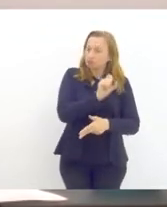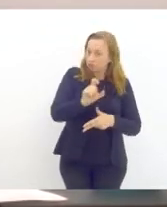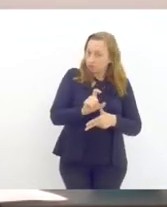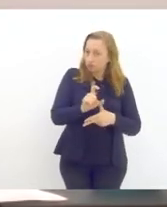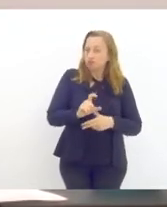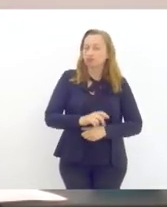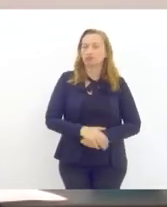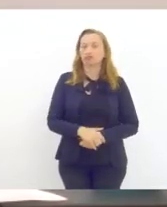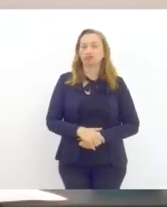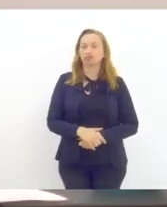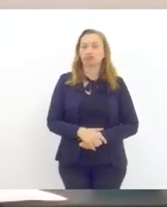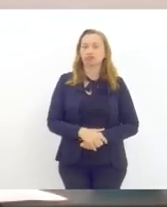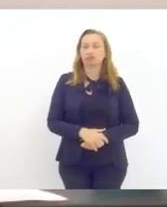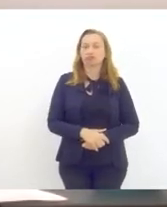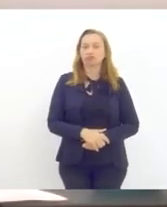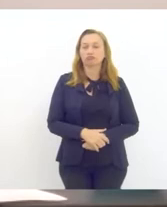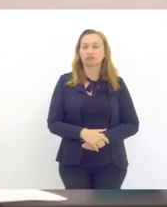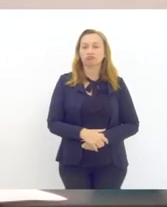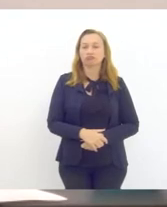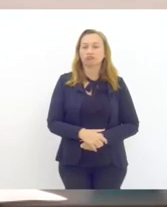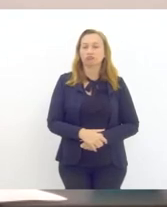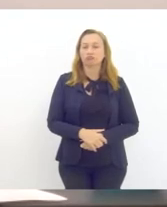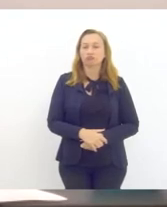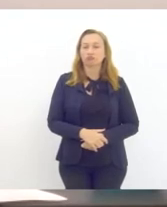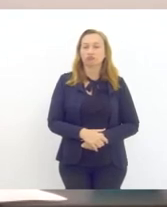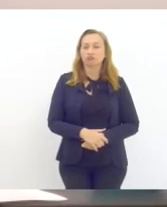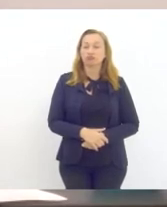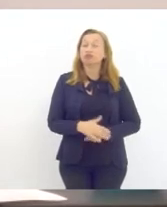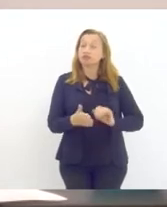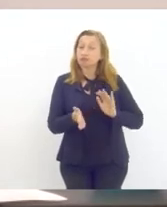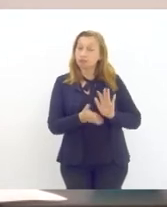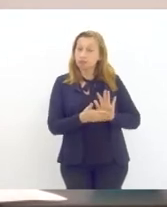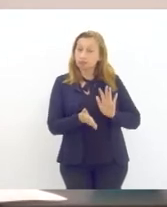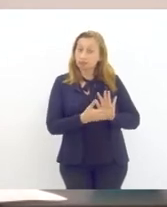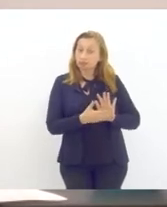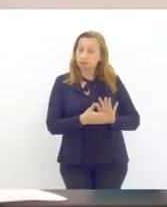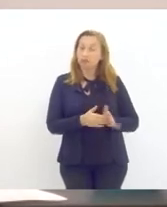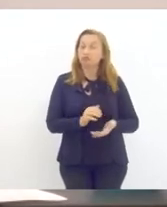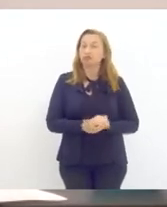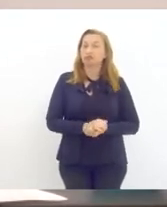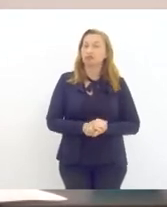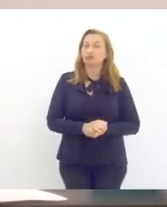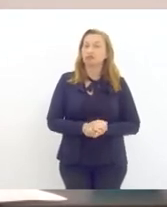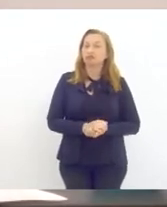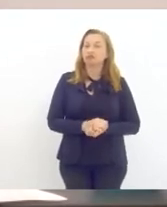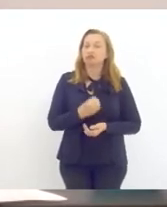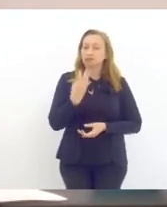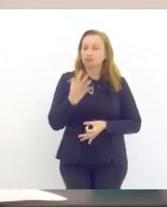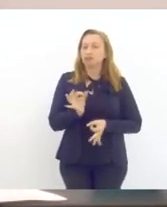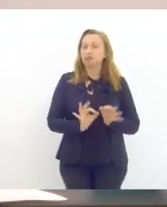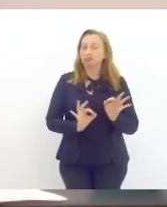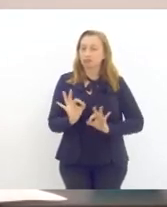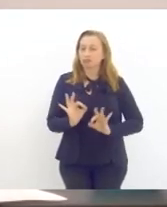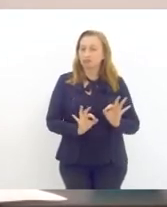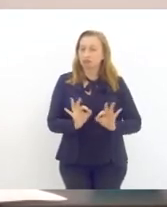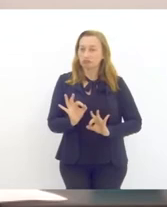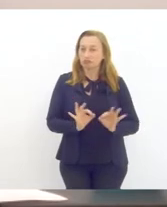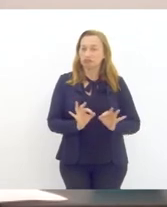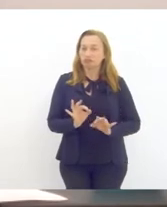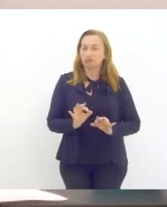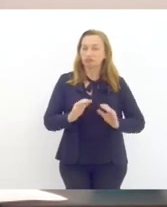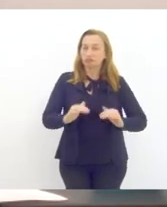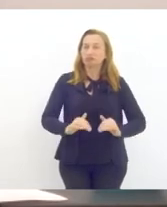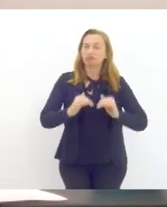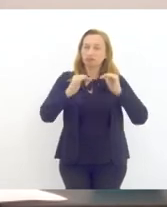Executivo. Quanto à proposta muito bem redigida do Tribunal